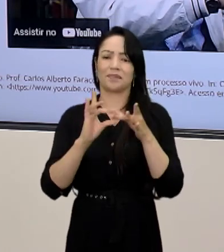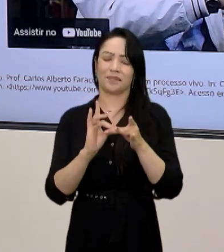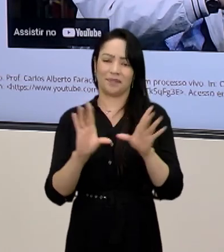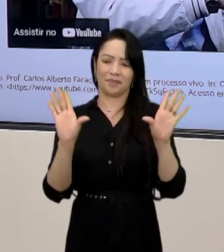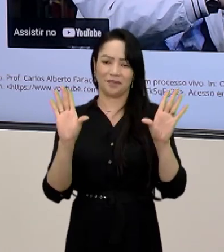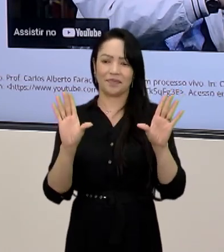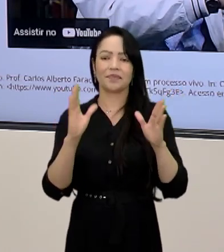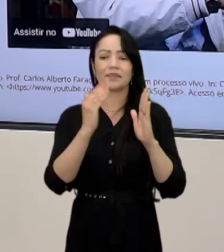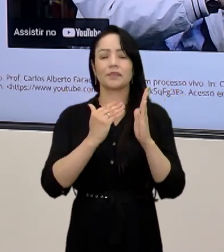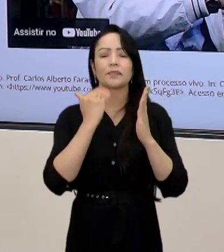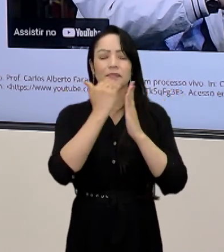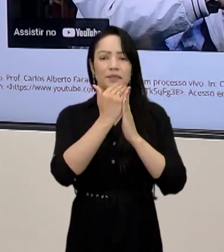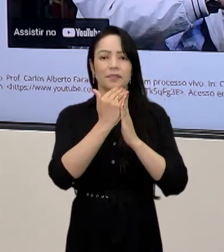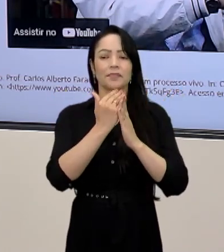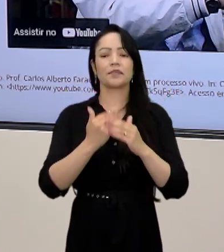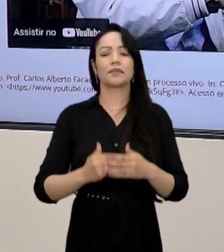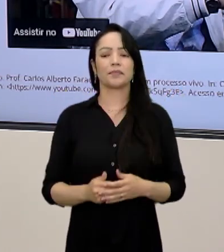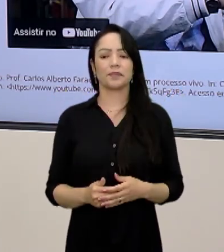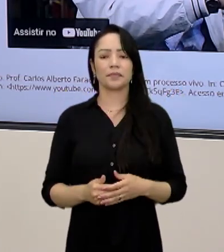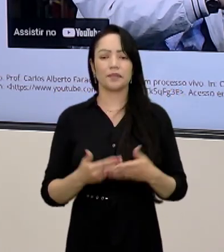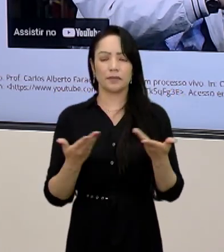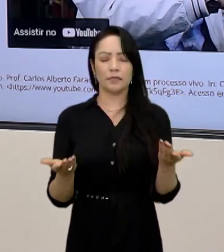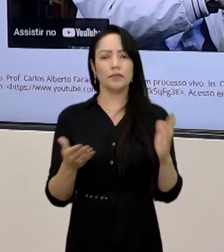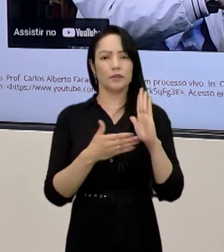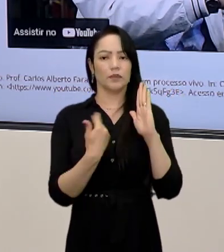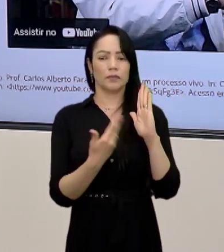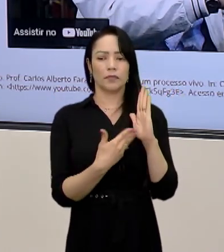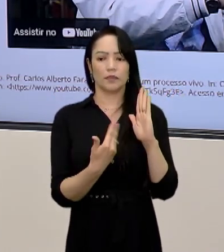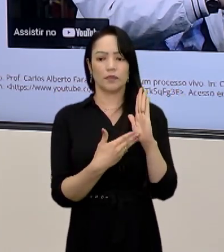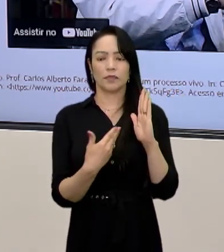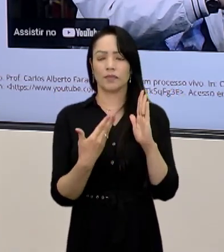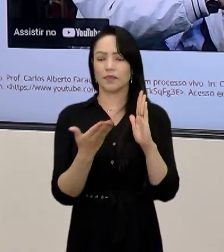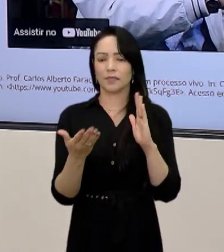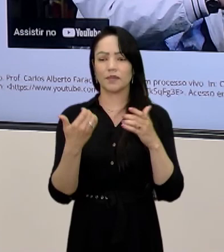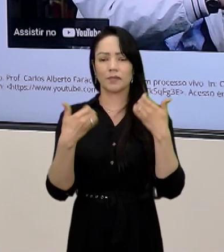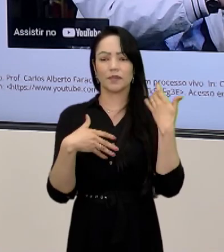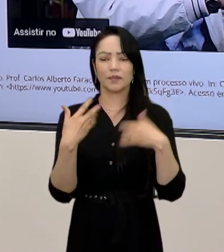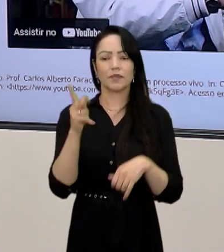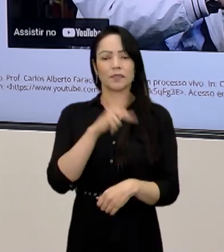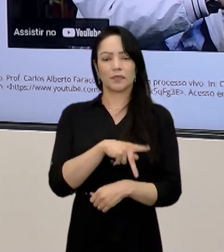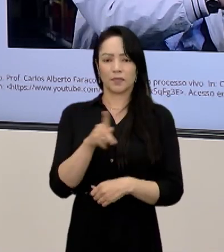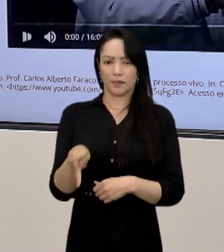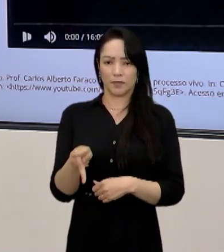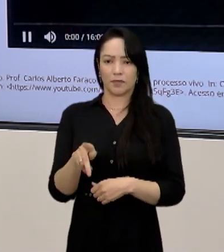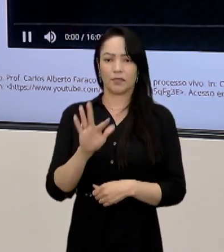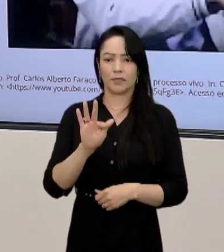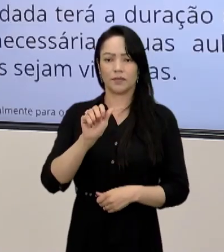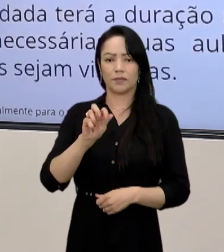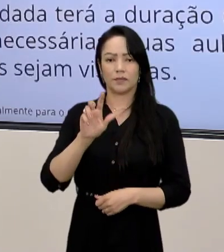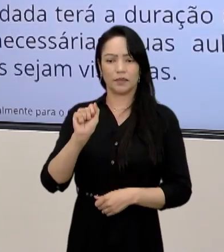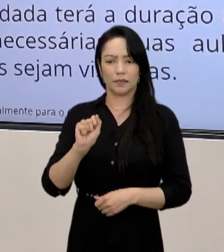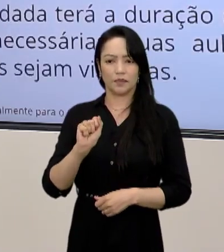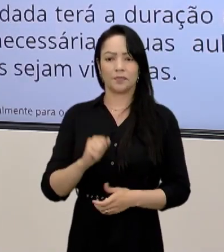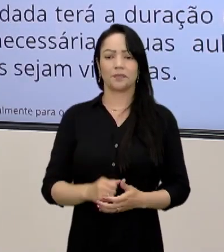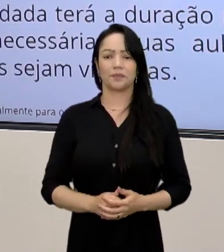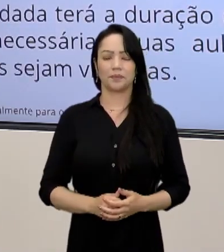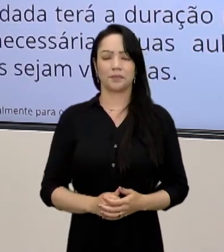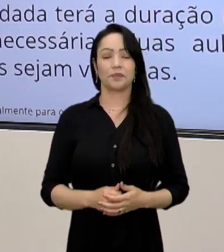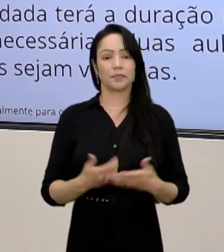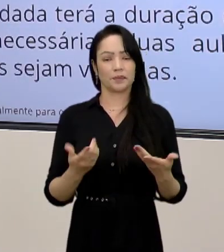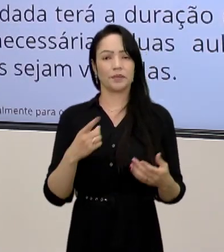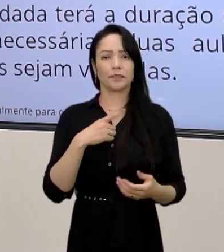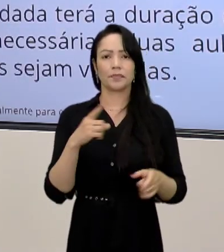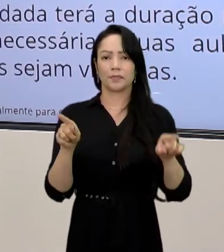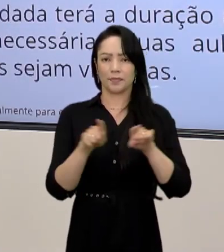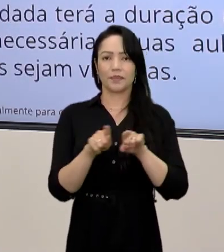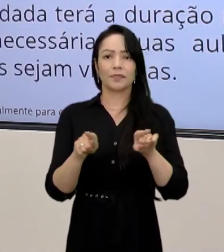aí reforçando, tá? O que está aqui no material, que são as falas aí do professor Faraco. E temos